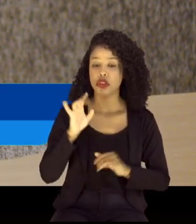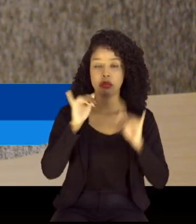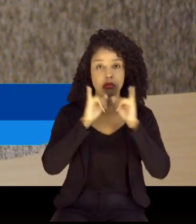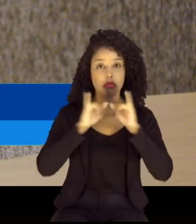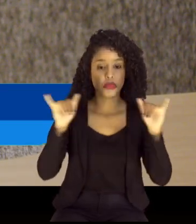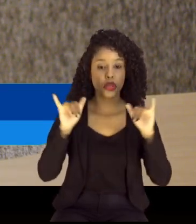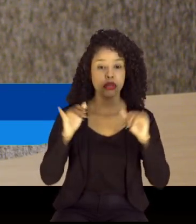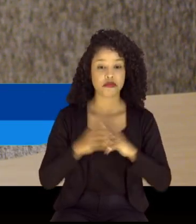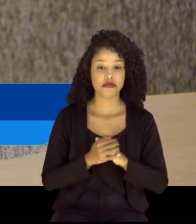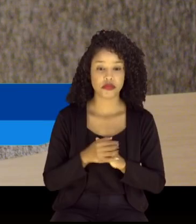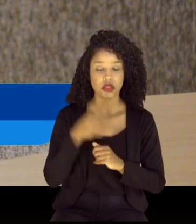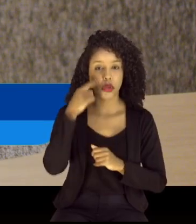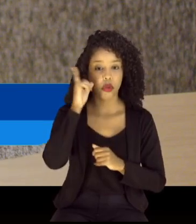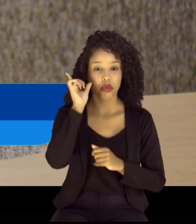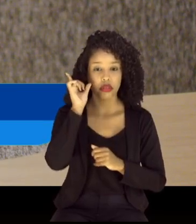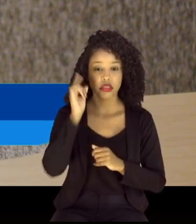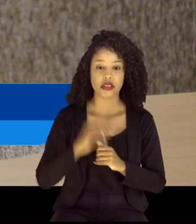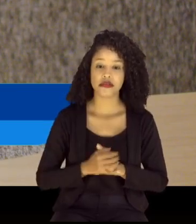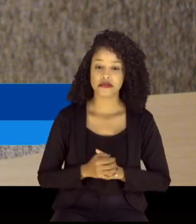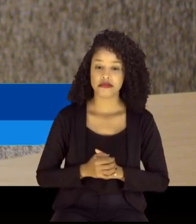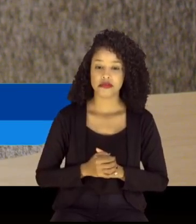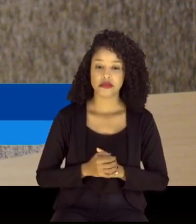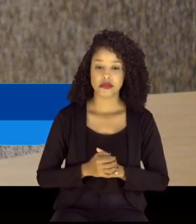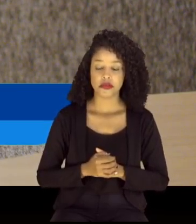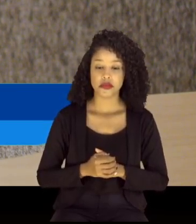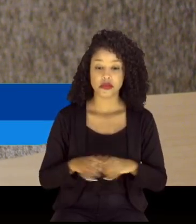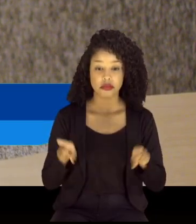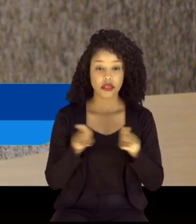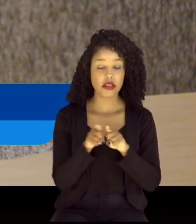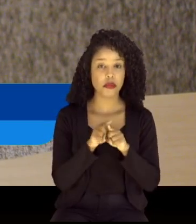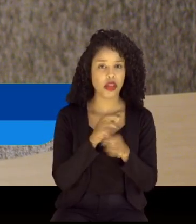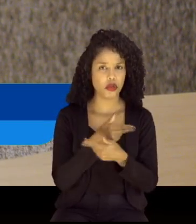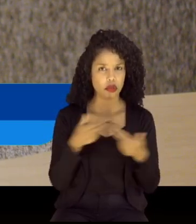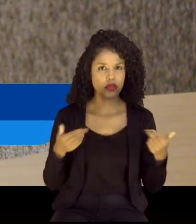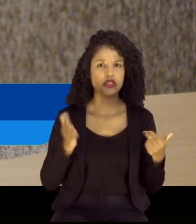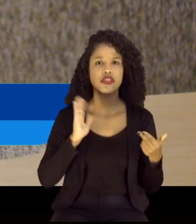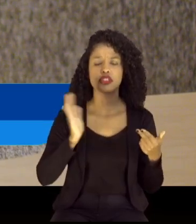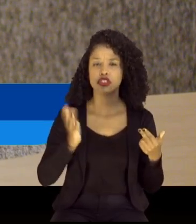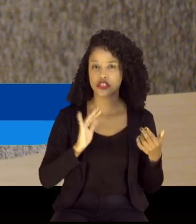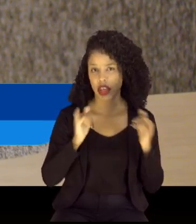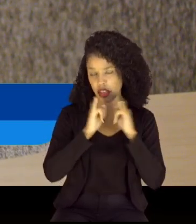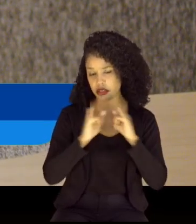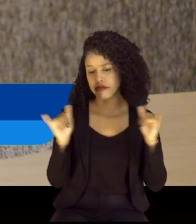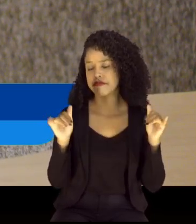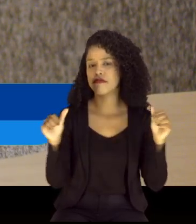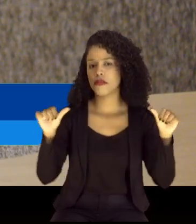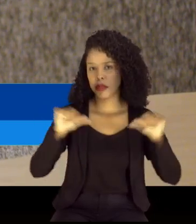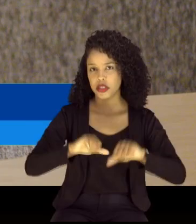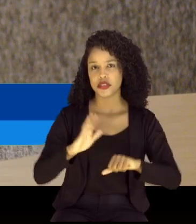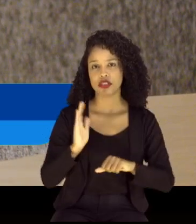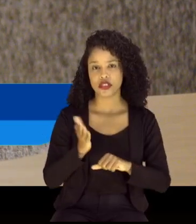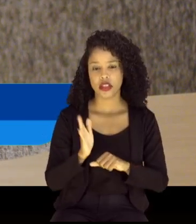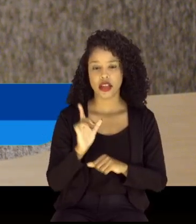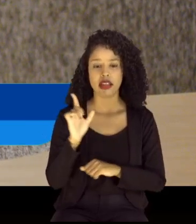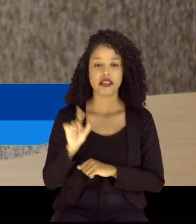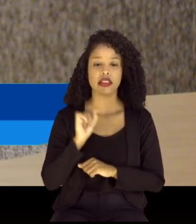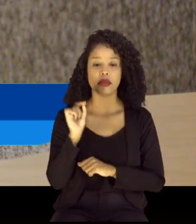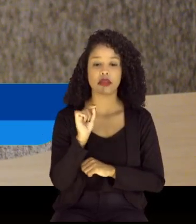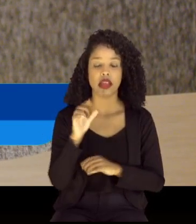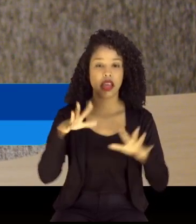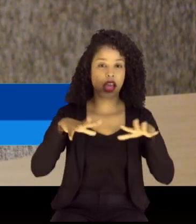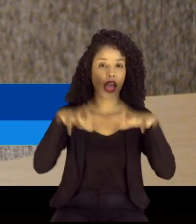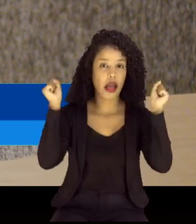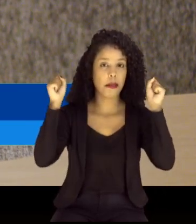de ontem, que foi também uma coisa que já era uma tragédia anunciada, que eu falei aqui, que é o